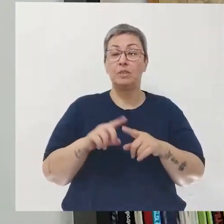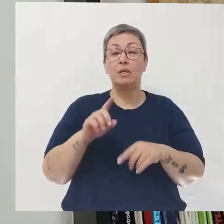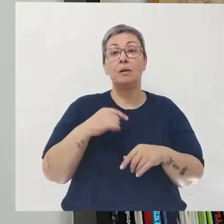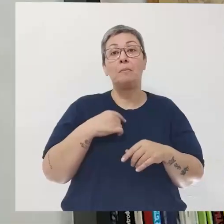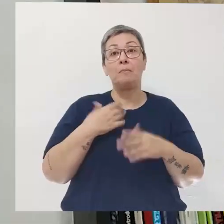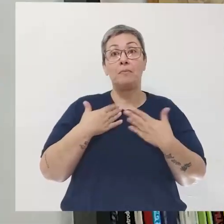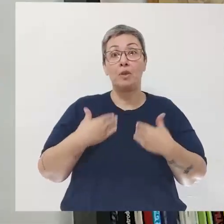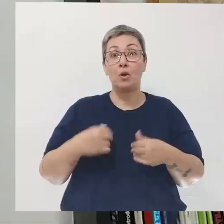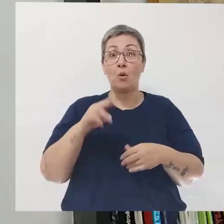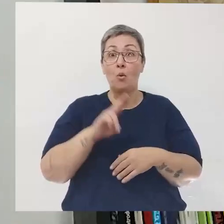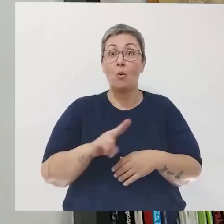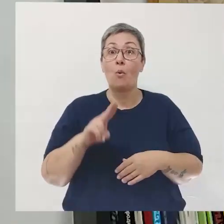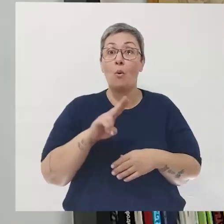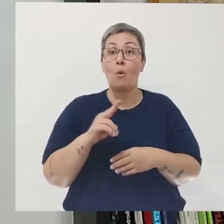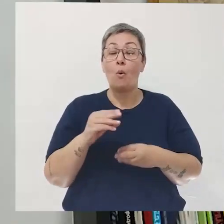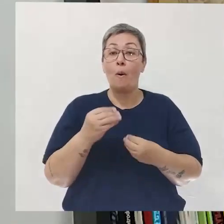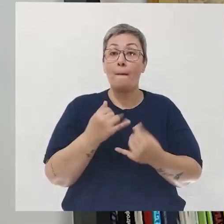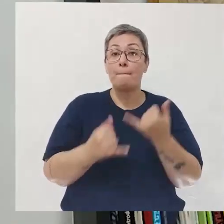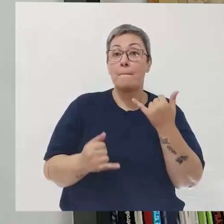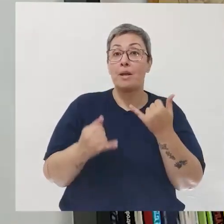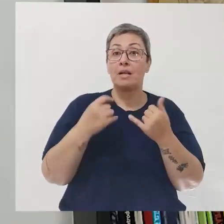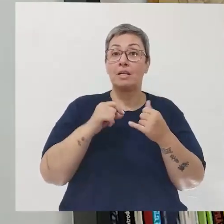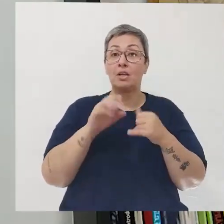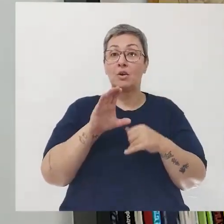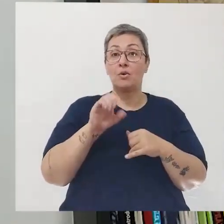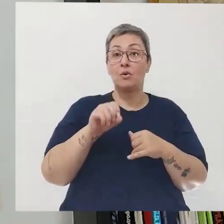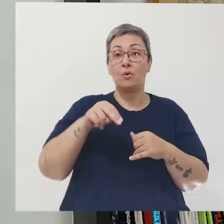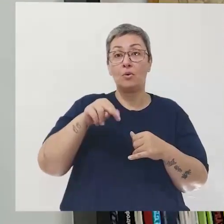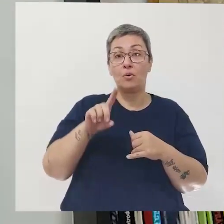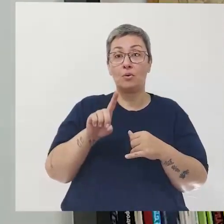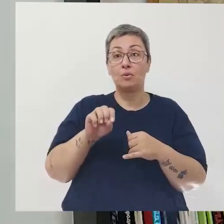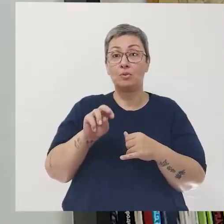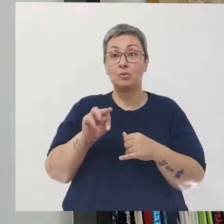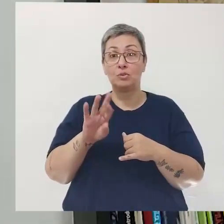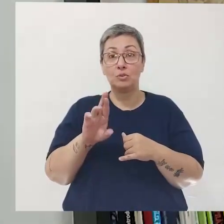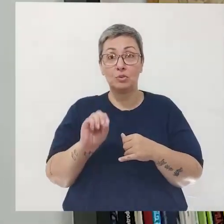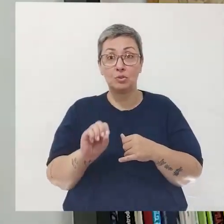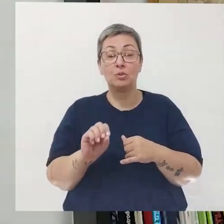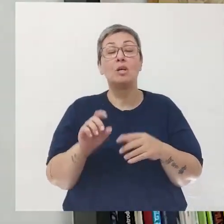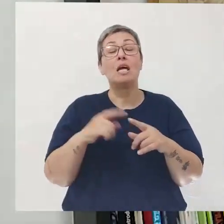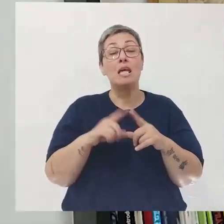corpo, utilizando o próprio corpo como um condutor.